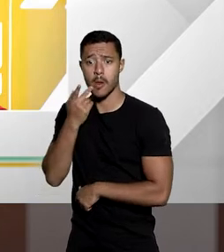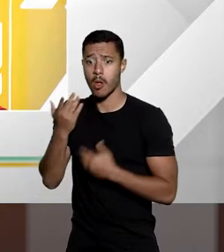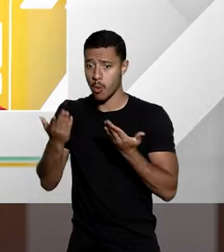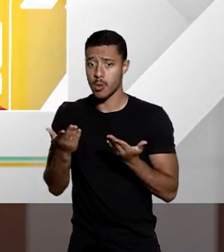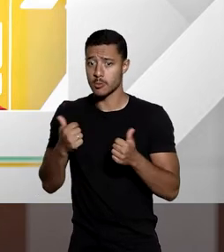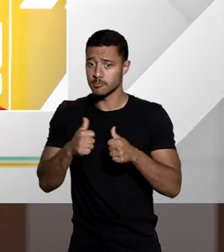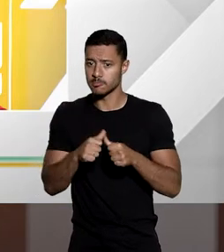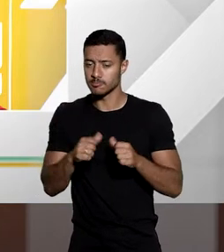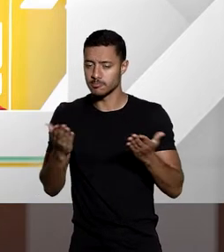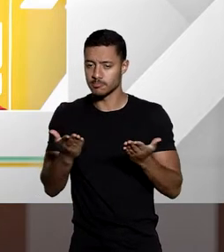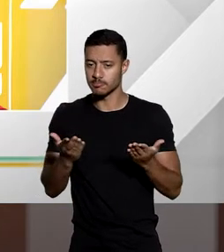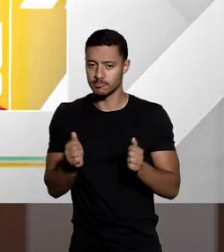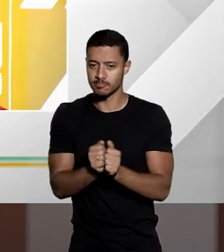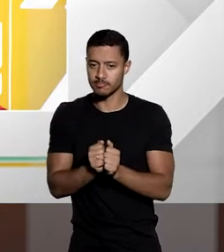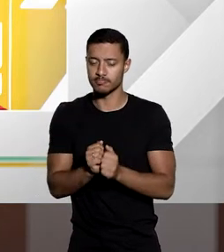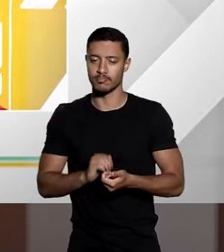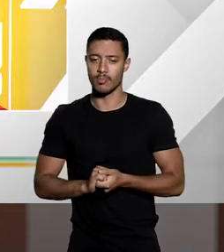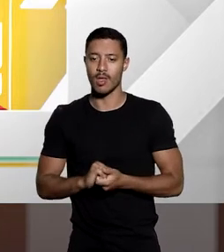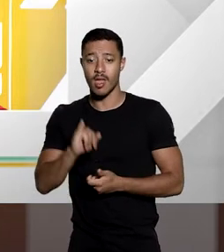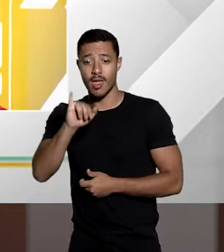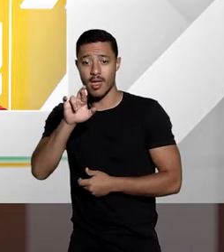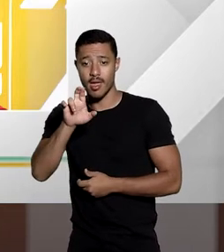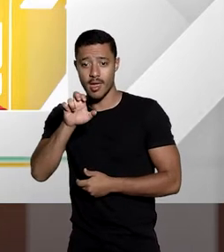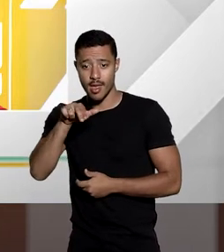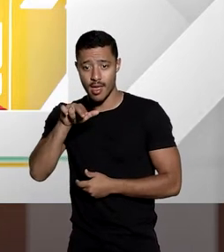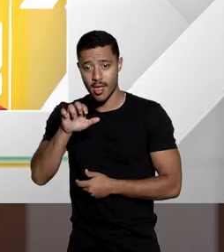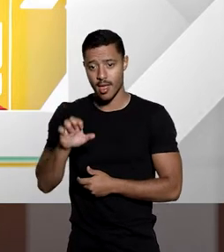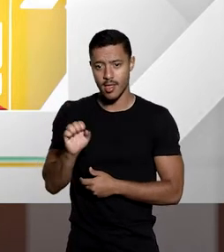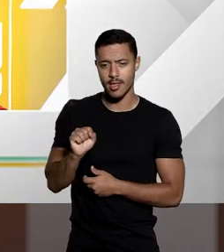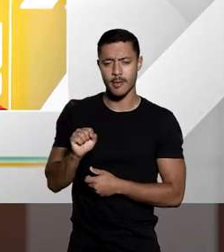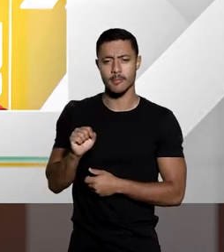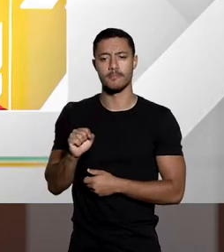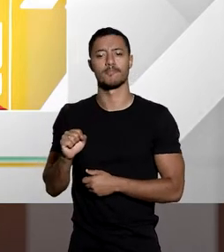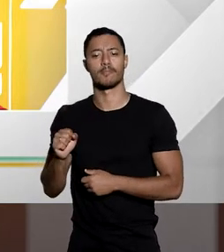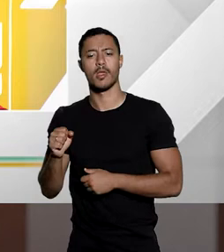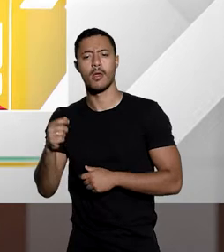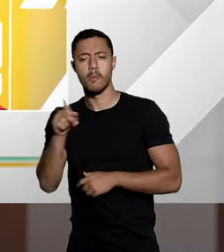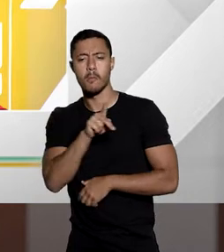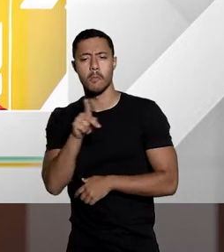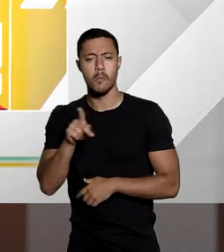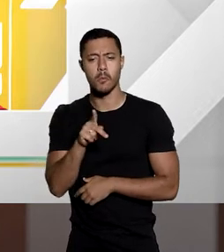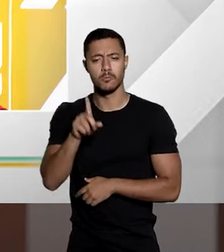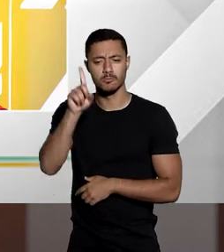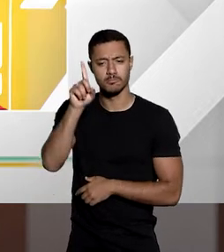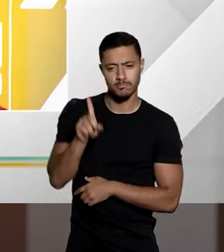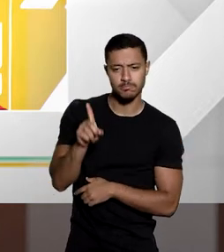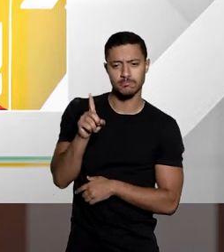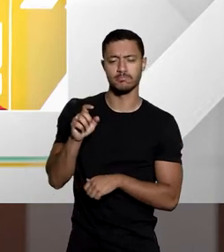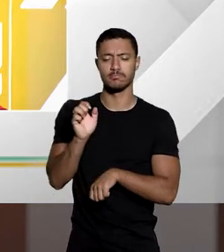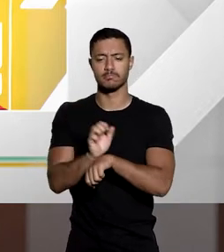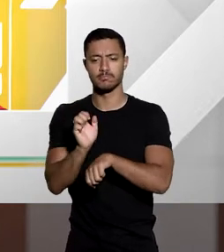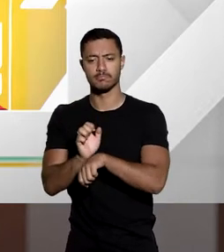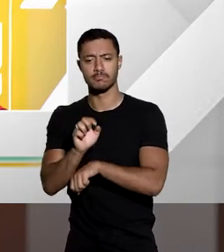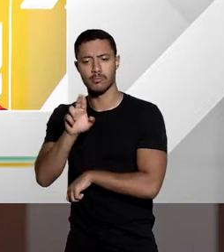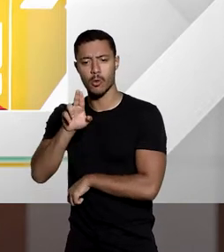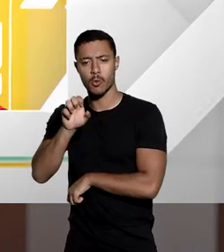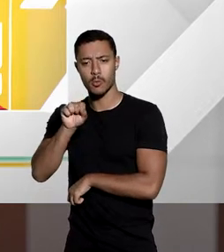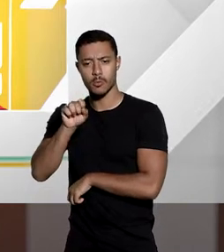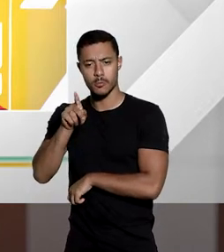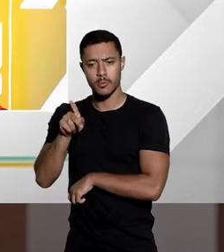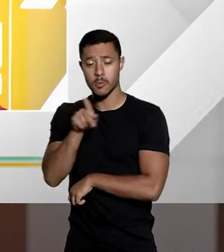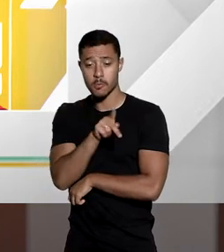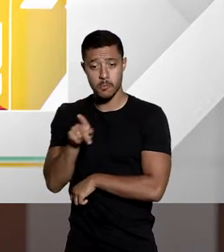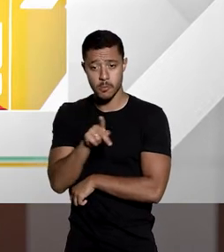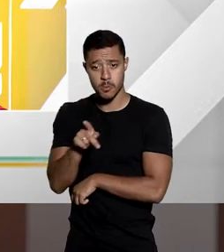já estão aqui com a gente. Irene Patrícia Nohara é livre docente e doutora em Direito do Estado pela USP. Professora